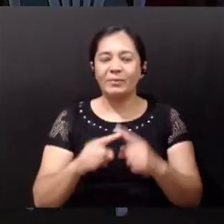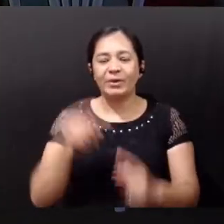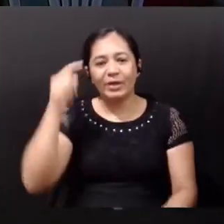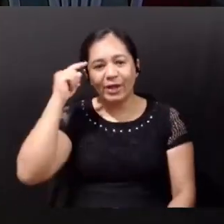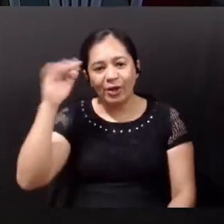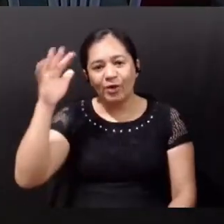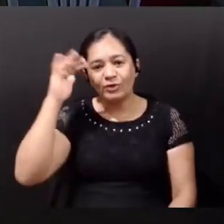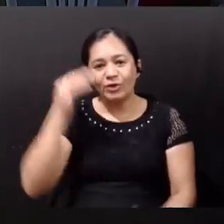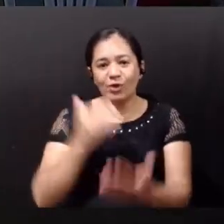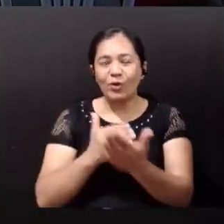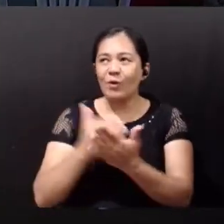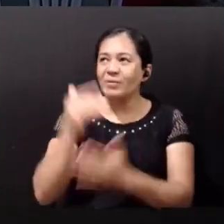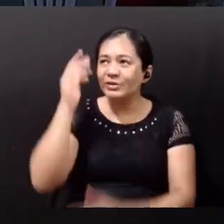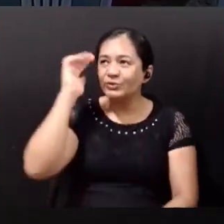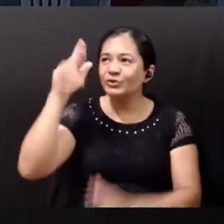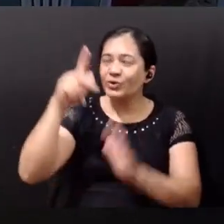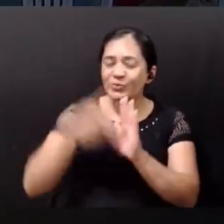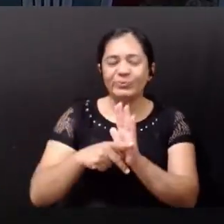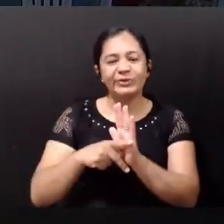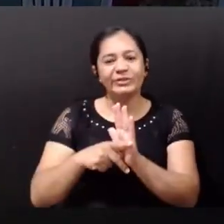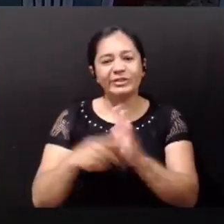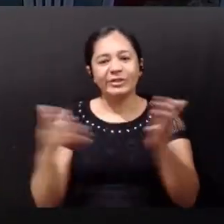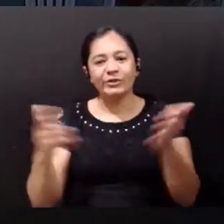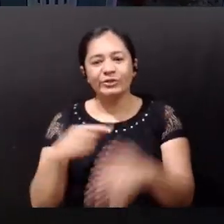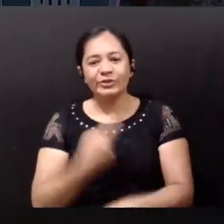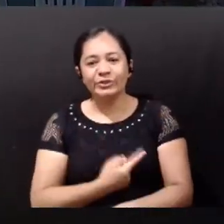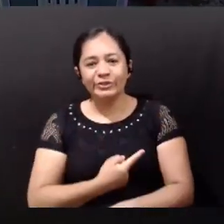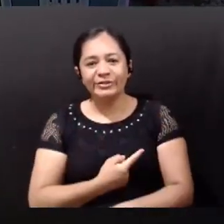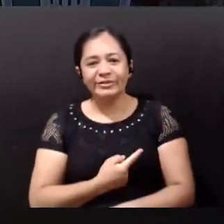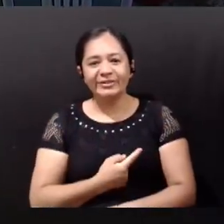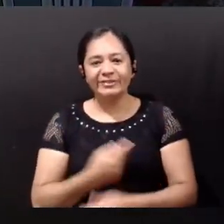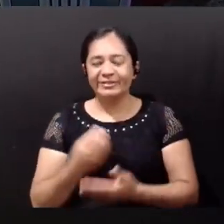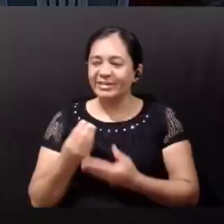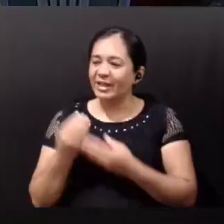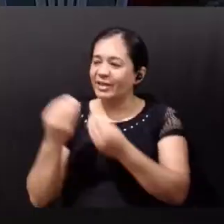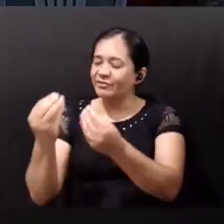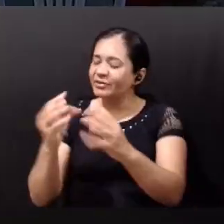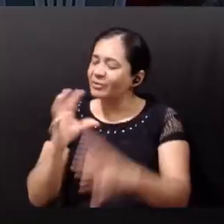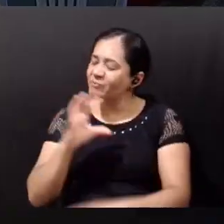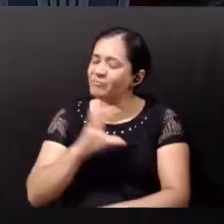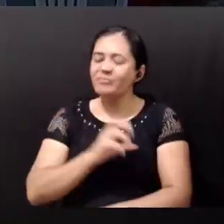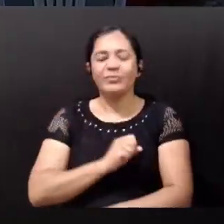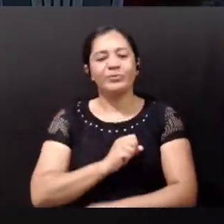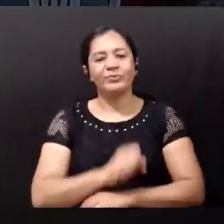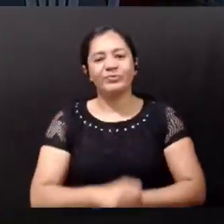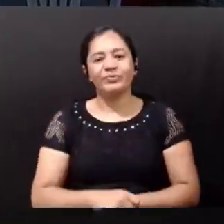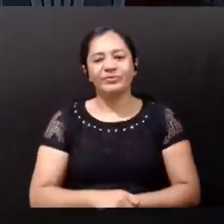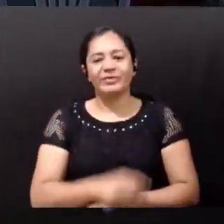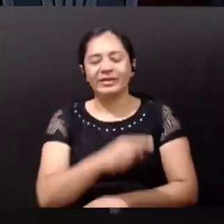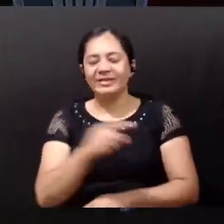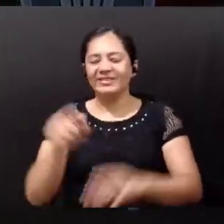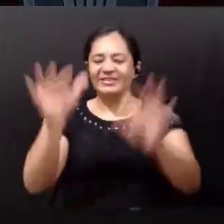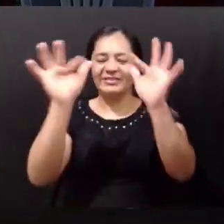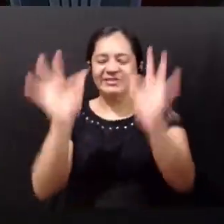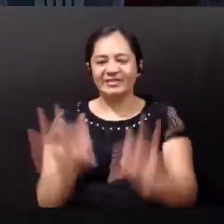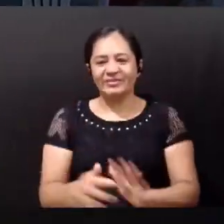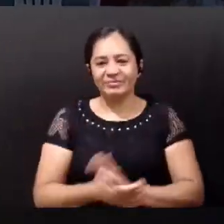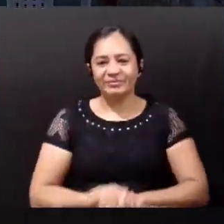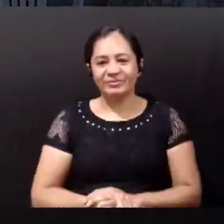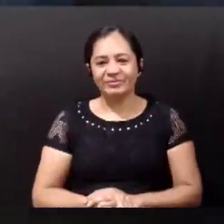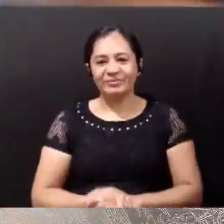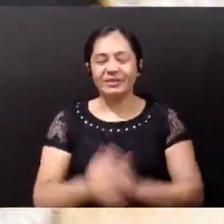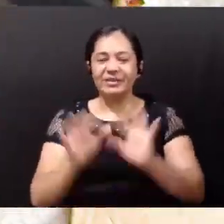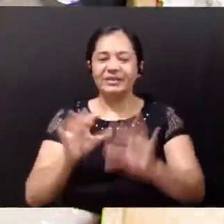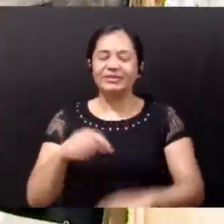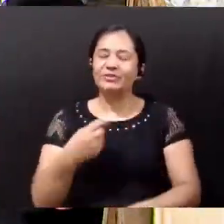sonho, um projeto, e hoje nós estamos entregando muito amor para eles e eles estão muito felizes. Isso enche o nosso coração,